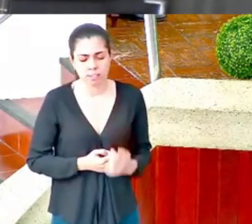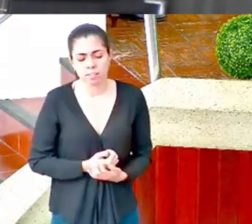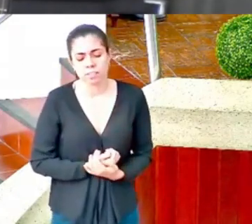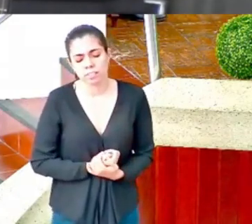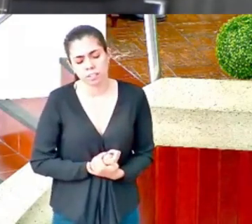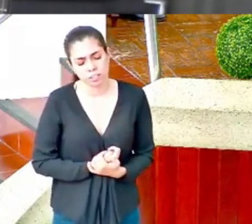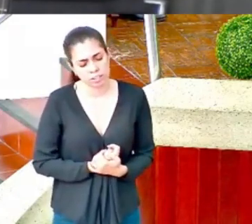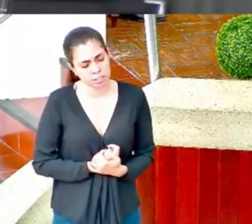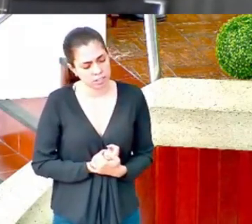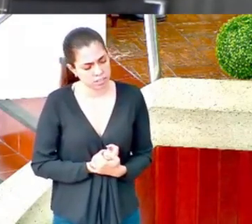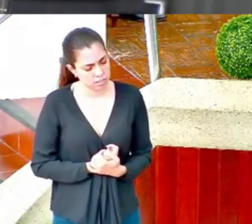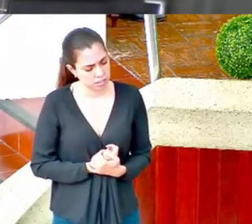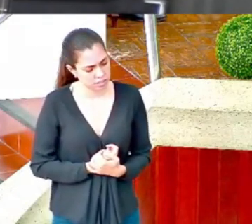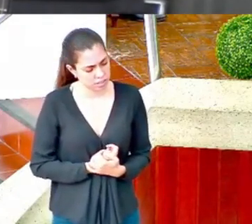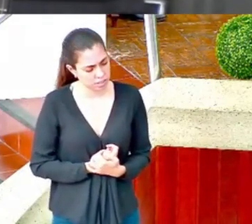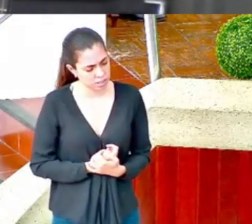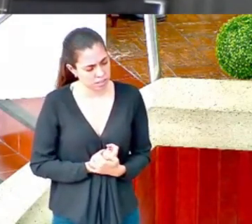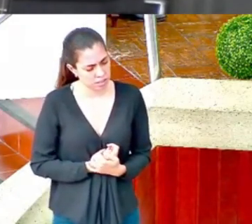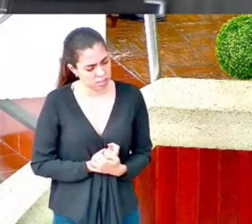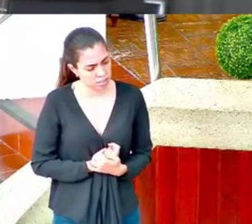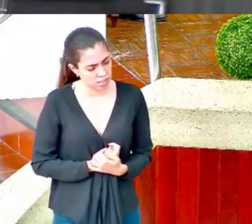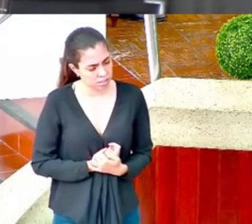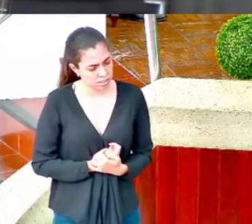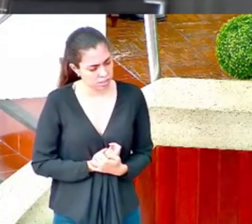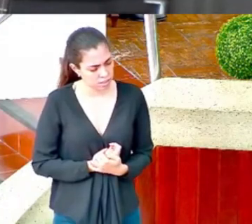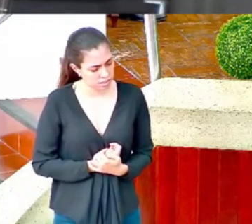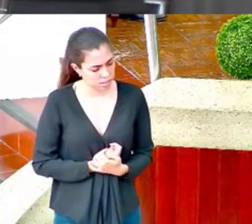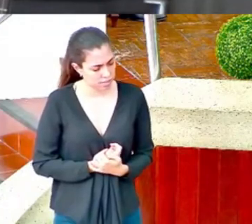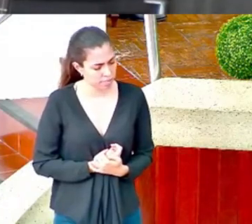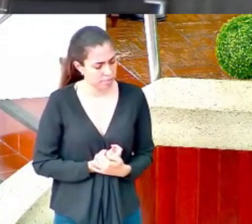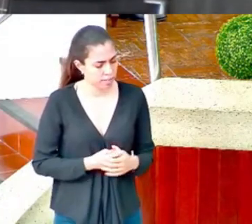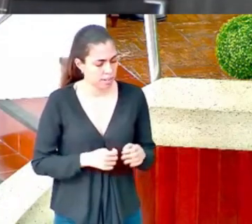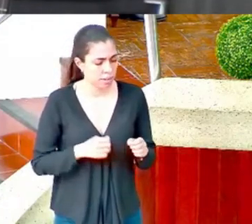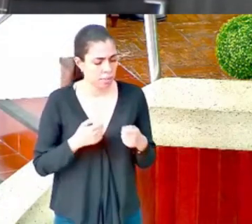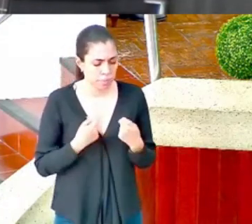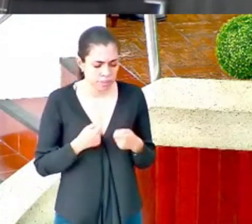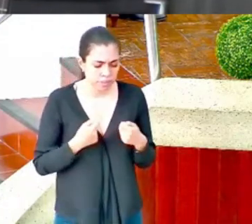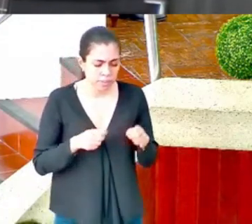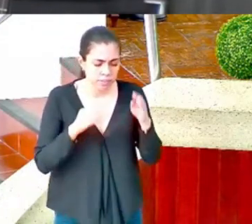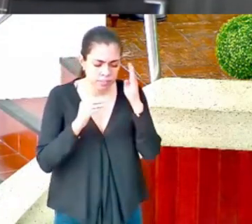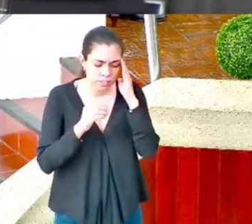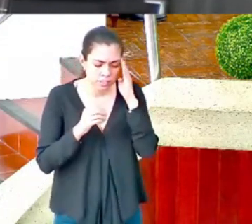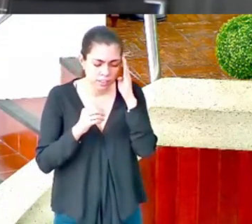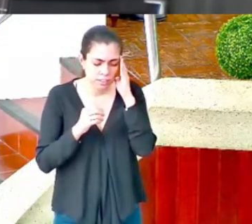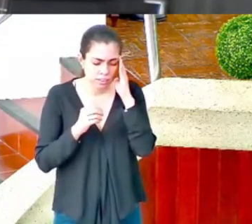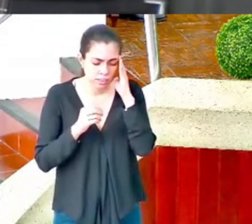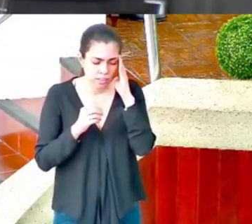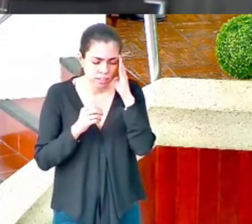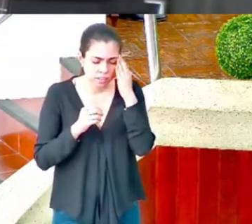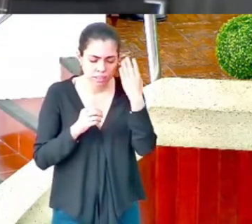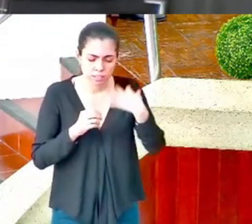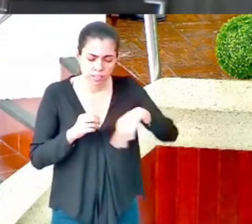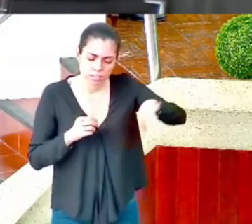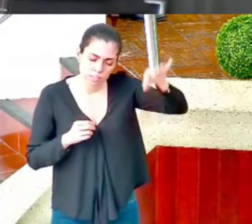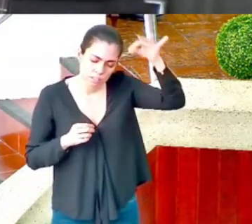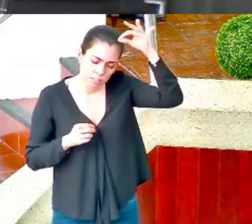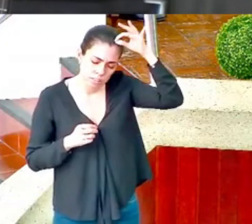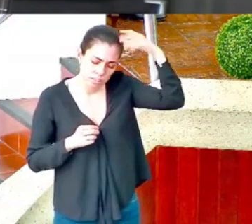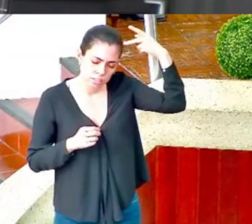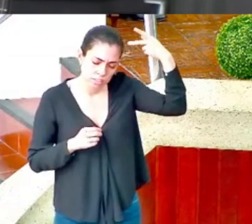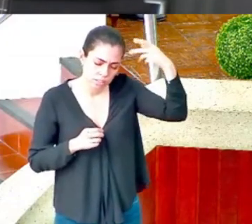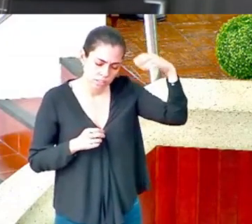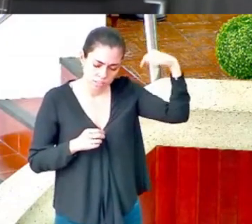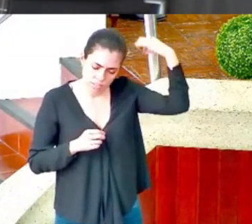dureza de coração, o que são os relacionamentos ruins. A minha oração é que a tua igreja, pelo teu Santo Espírito, possa